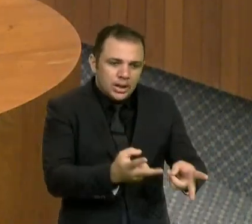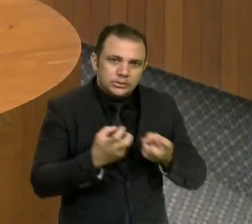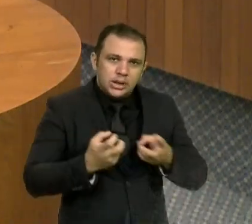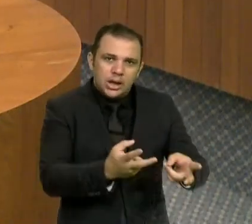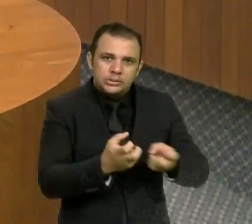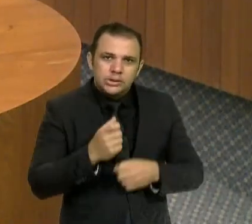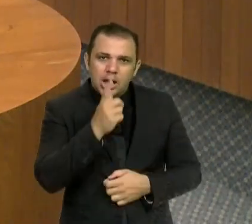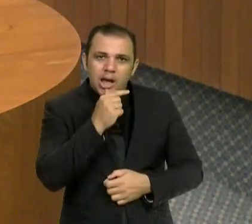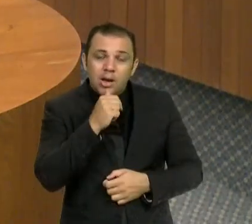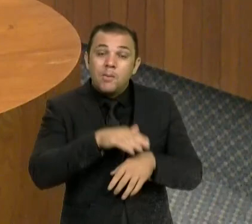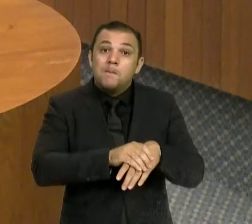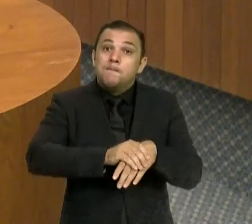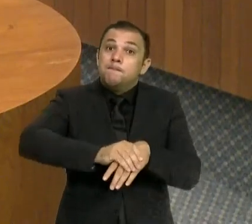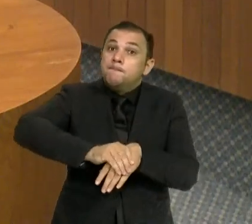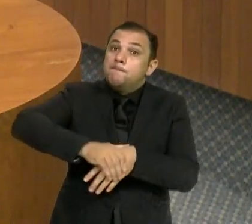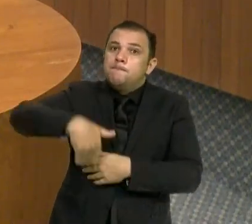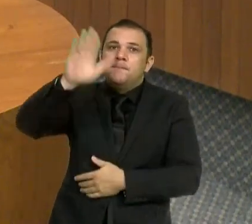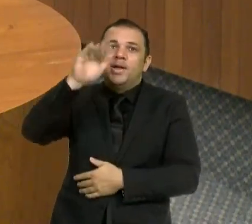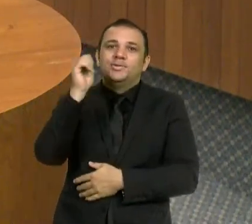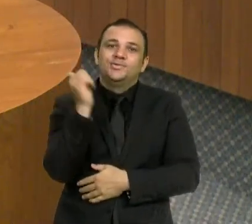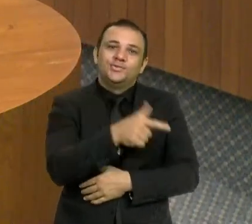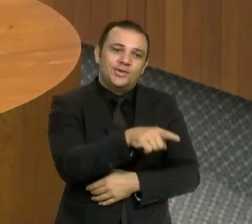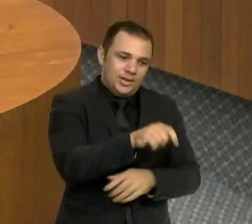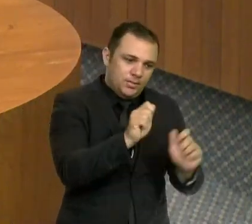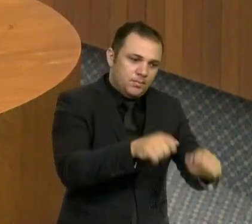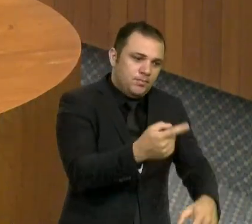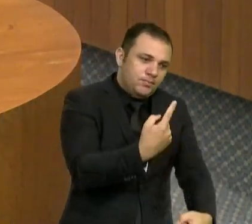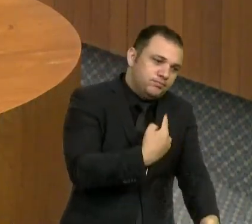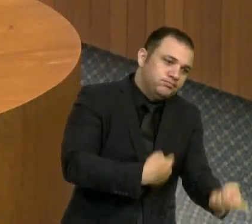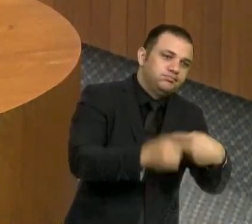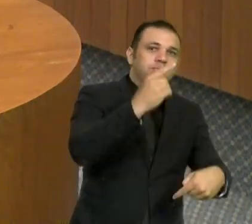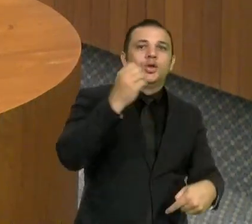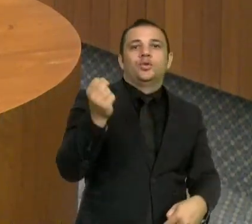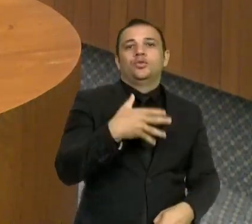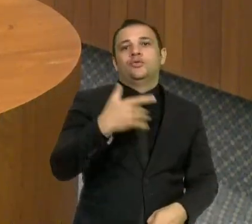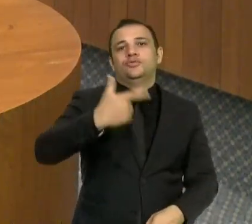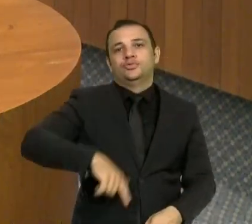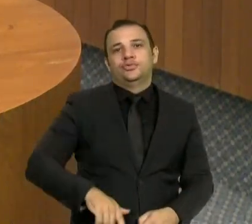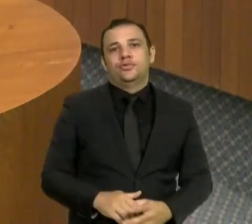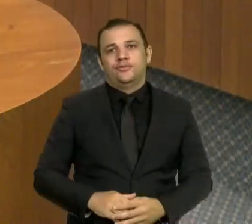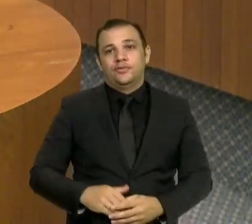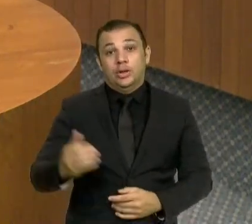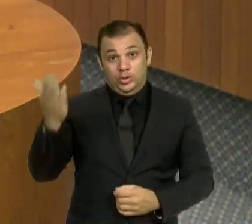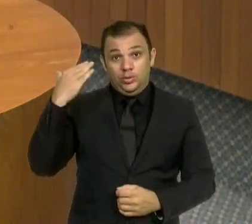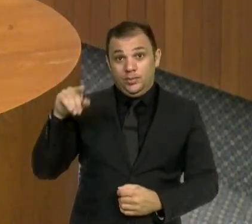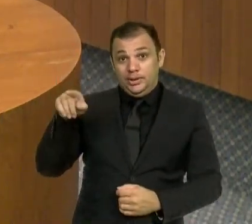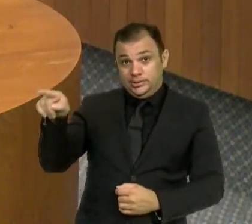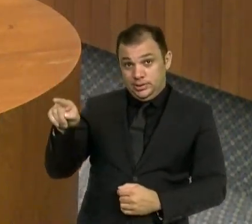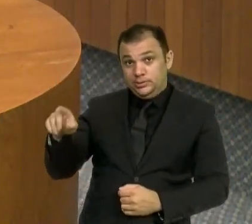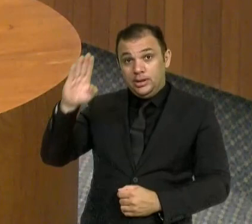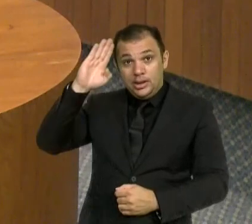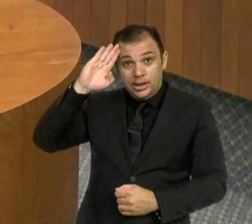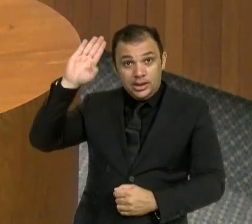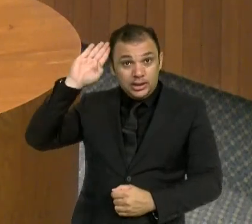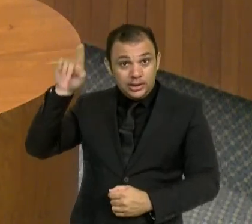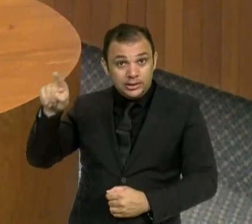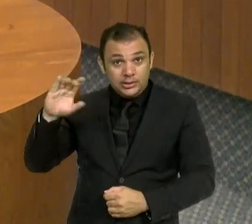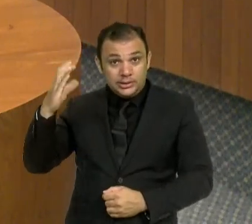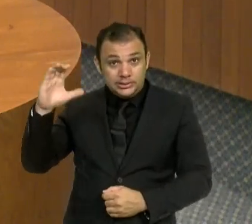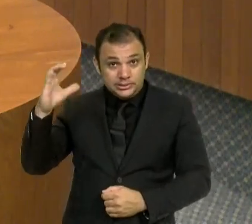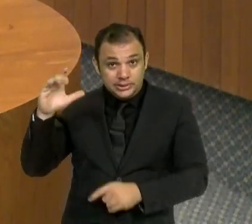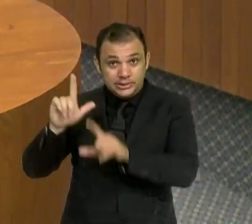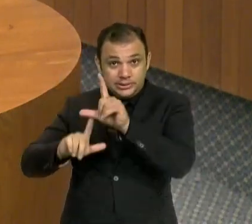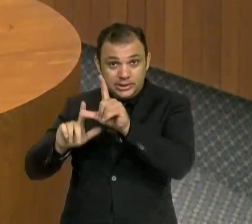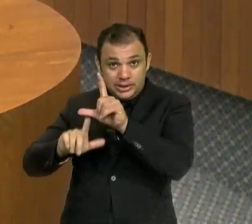procurado pela Academia de Letras, de Ciências e Letras de Itapecuru, através de um dos seus